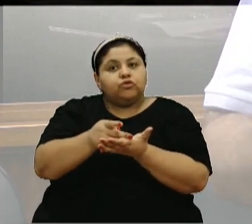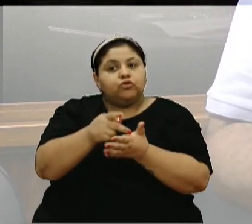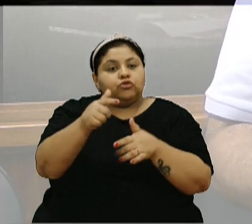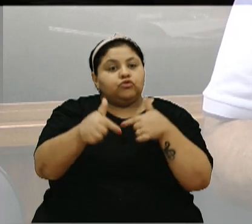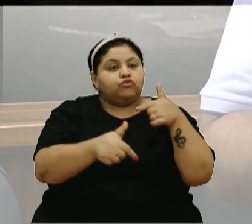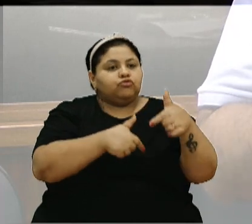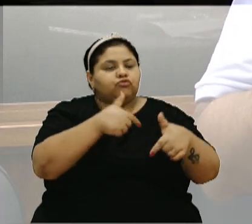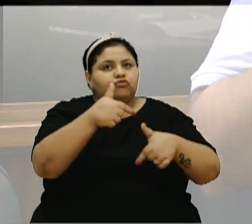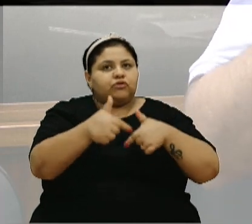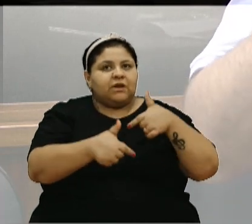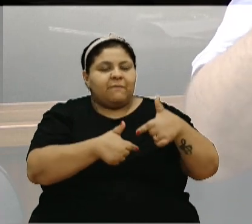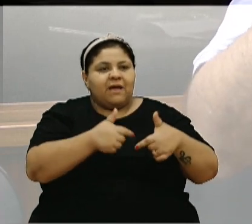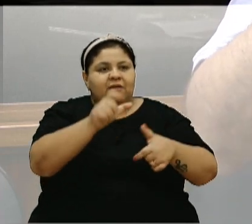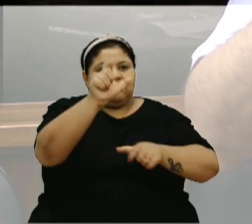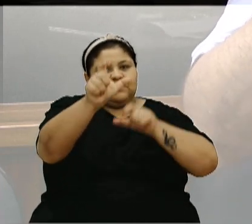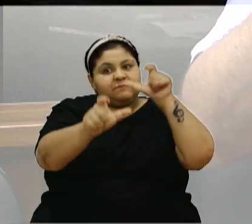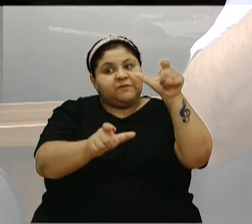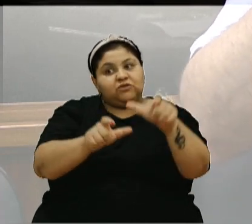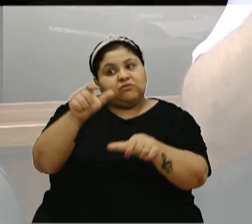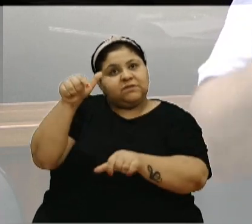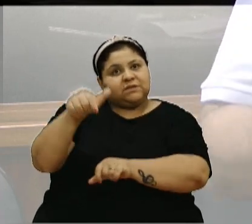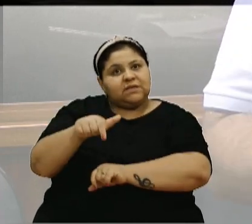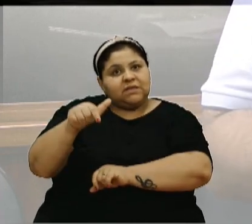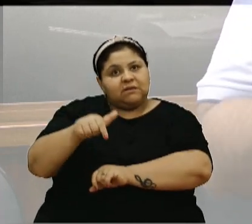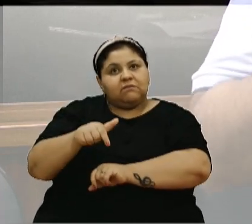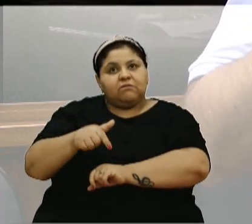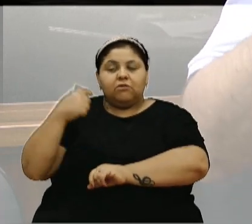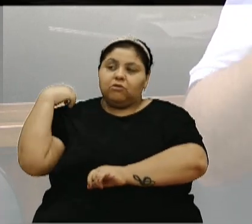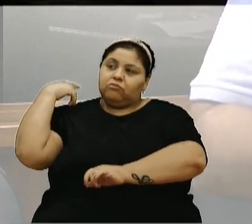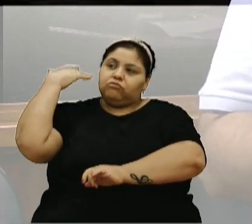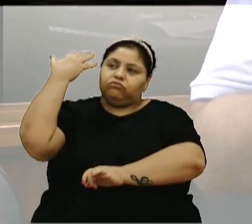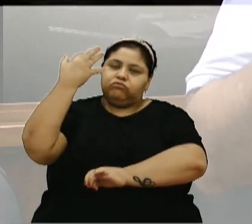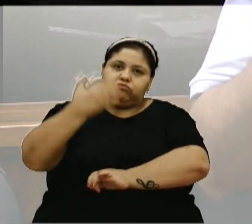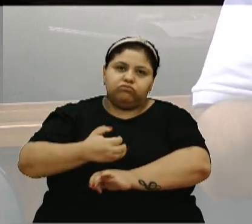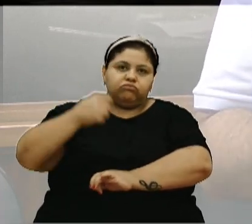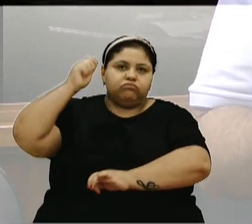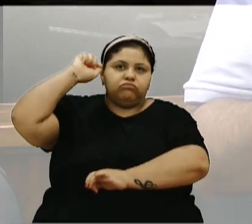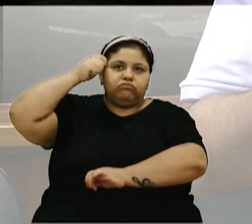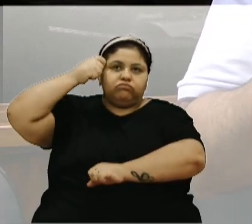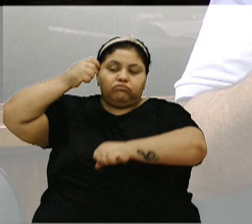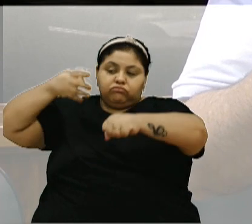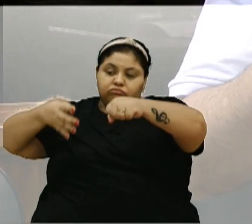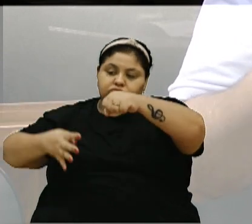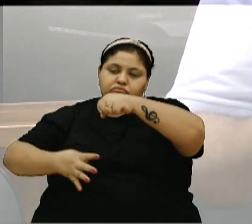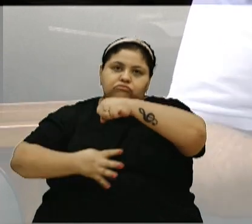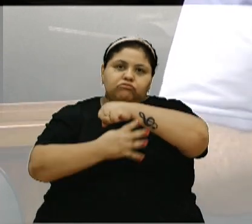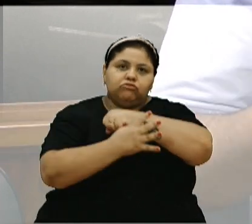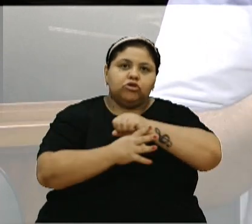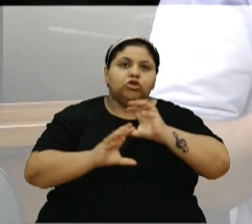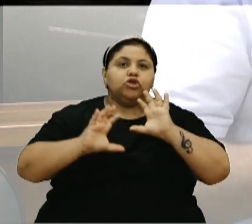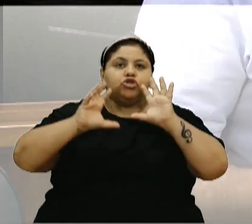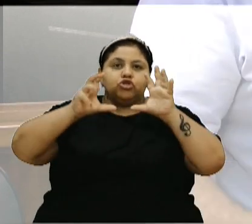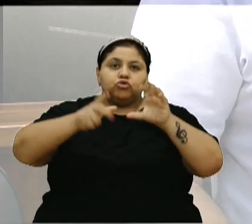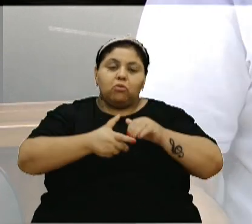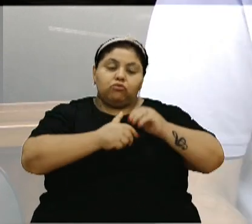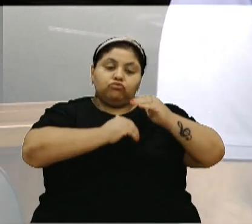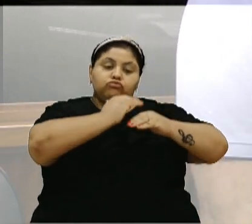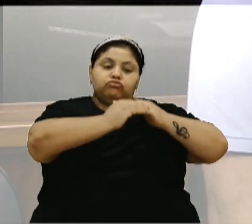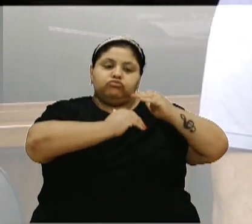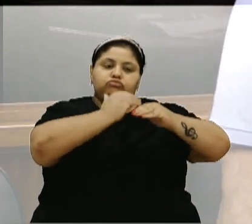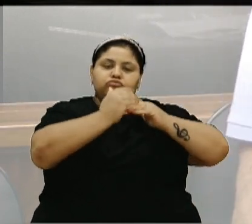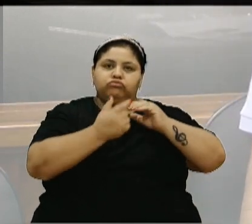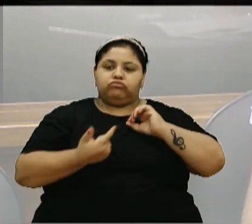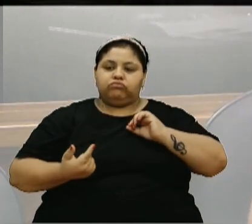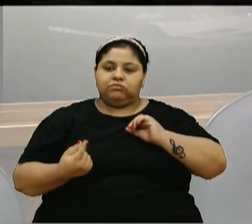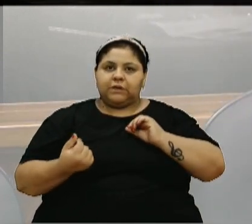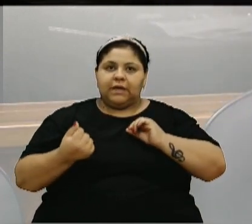dos ítalo-descendentes, dos negros, dos imigrantes, de todos os que construíram a riqueza